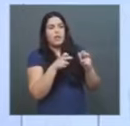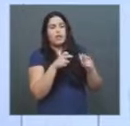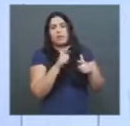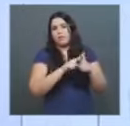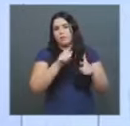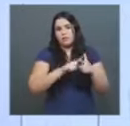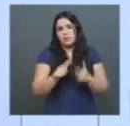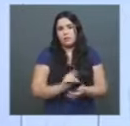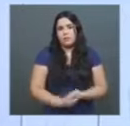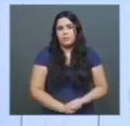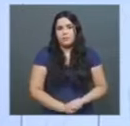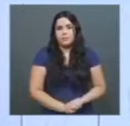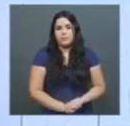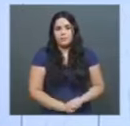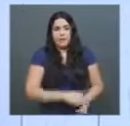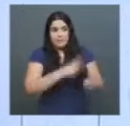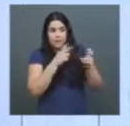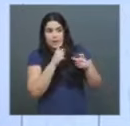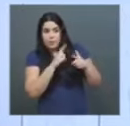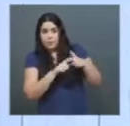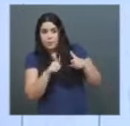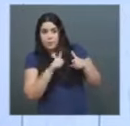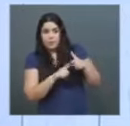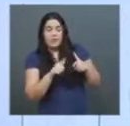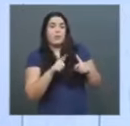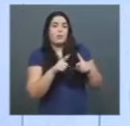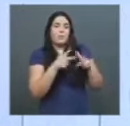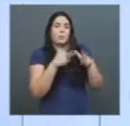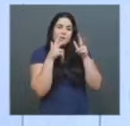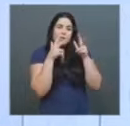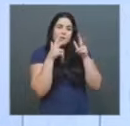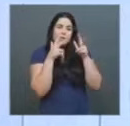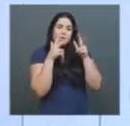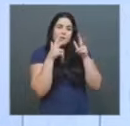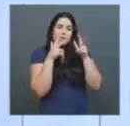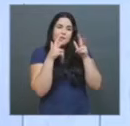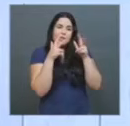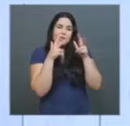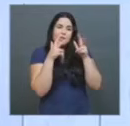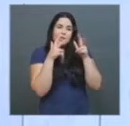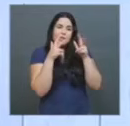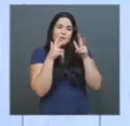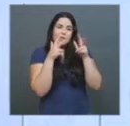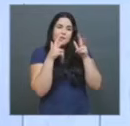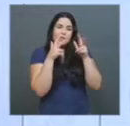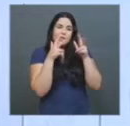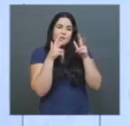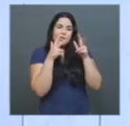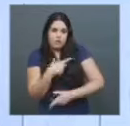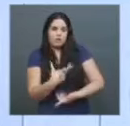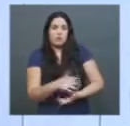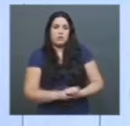e identificar se aquela criança foi vacinada, se a cobertura que ela...